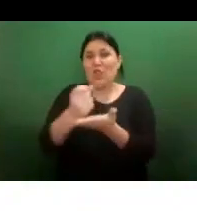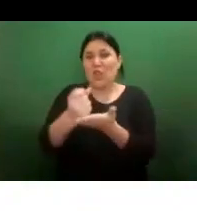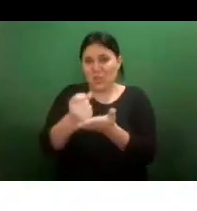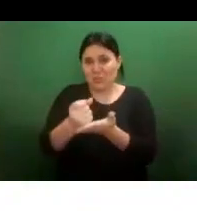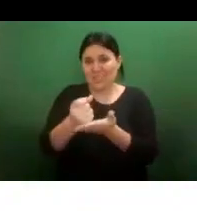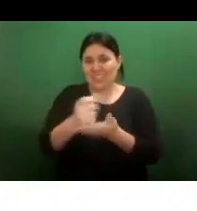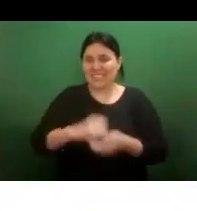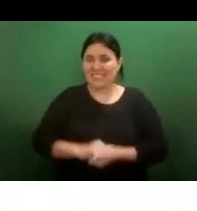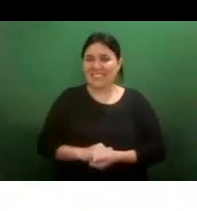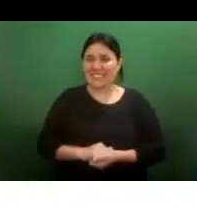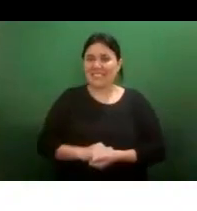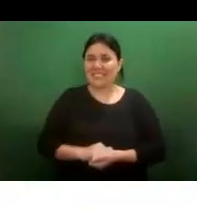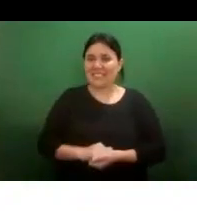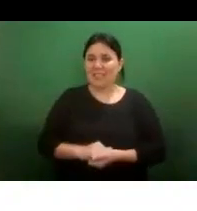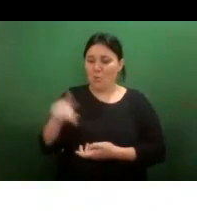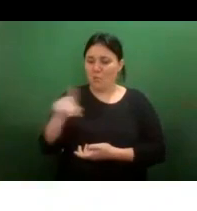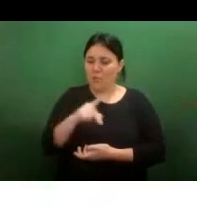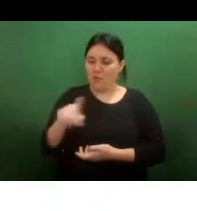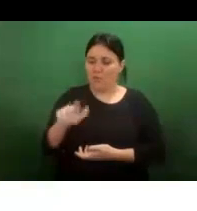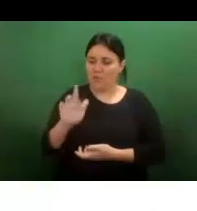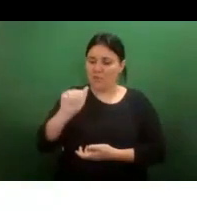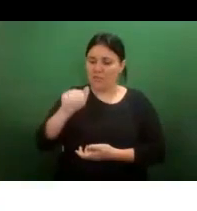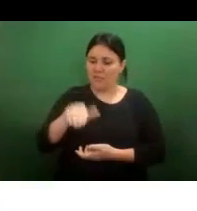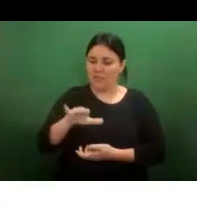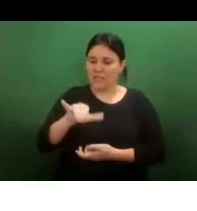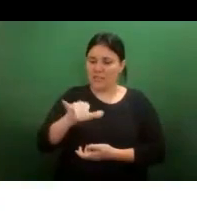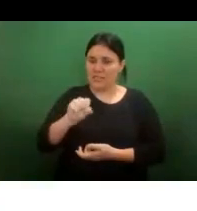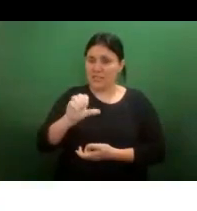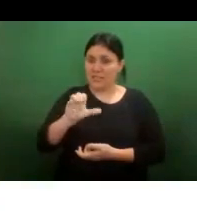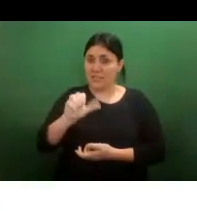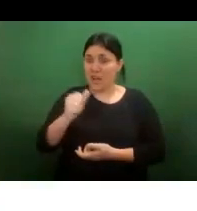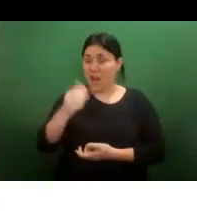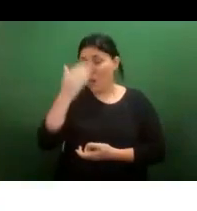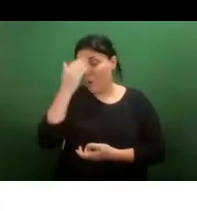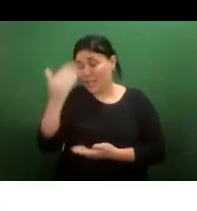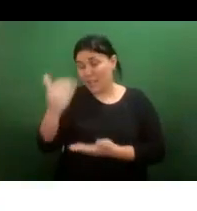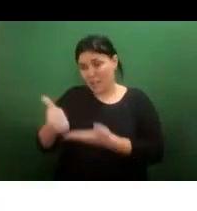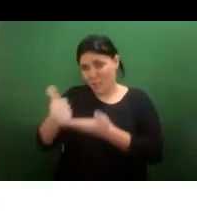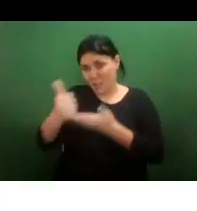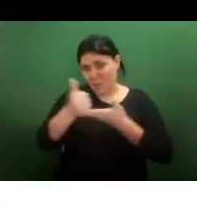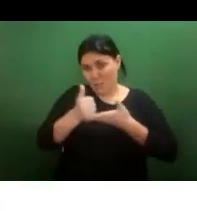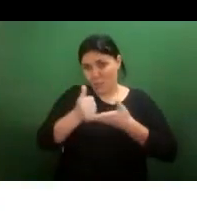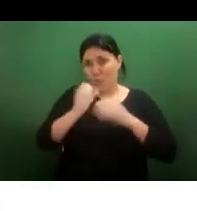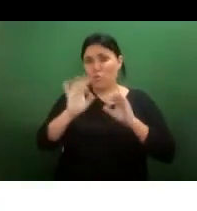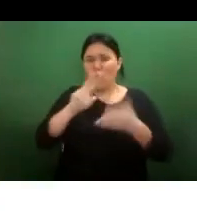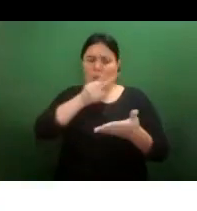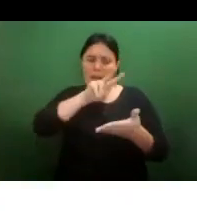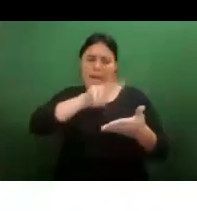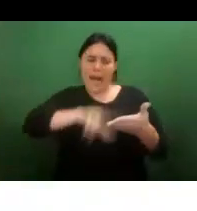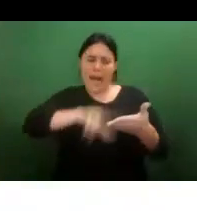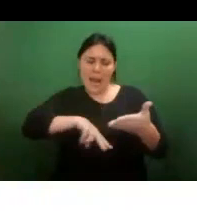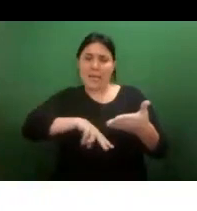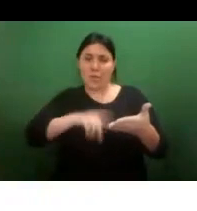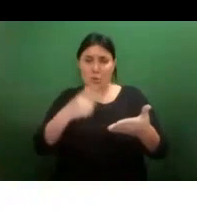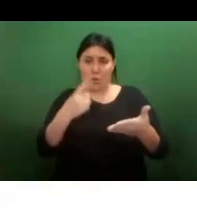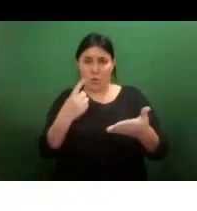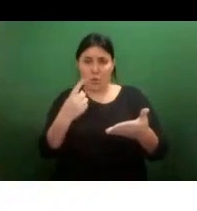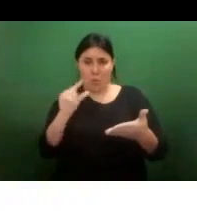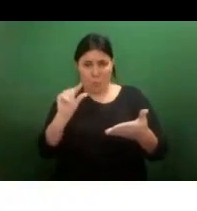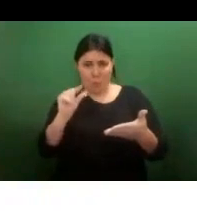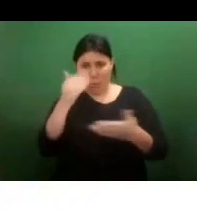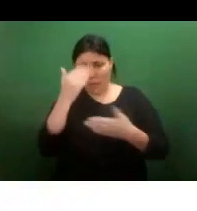Professora Francisca, muito obrigada por todo o apoio de sempre. Eu só vou então fazer a leitura de um pequeno